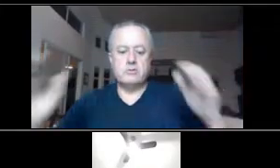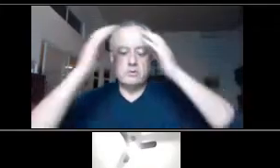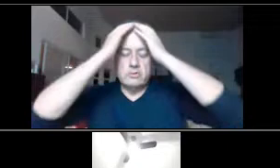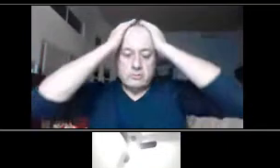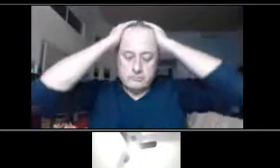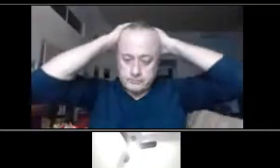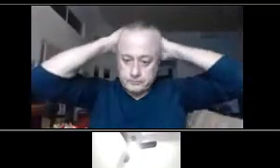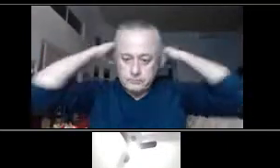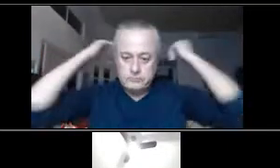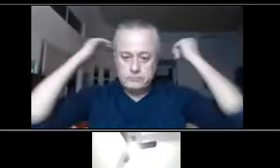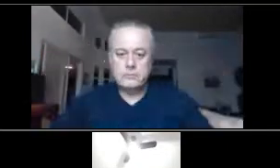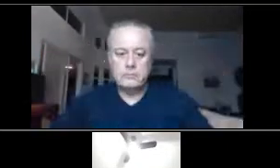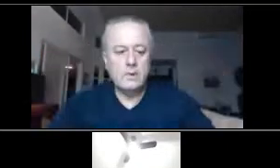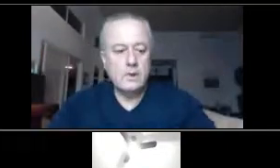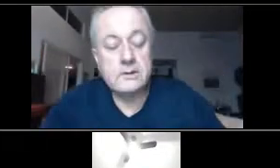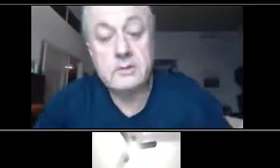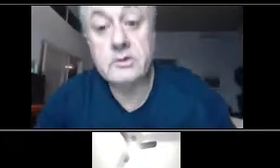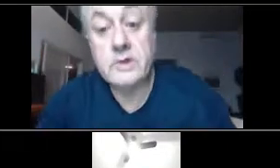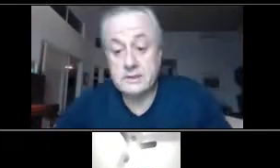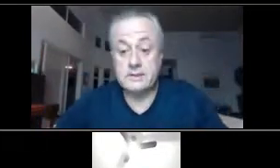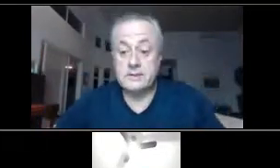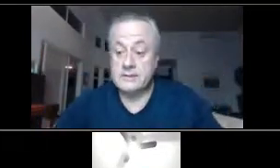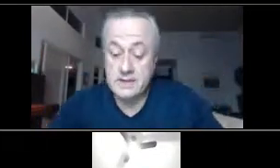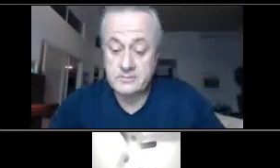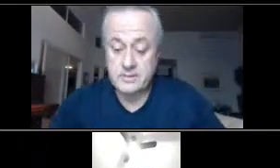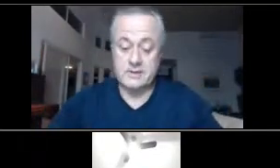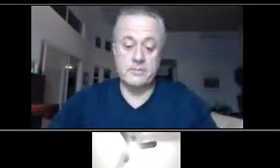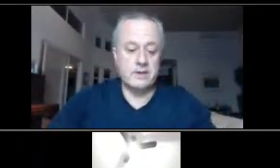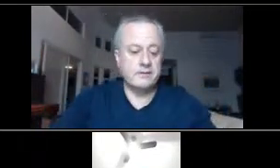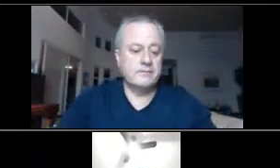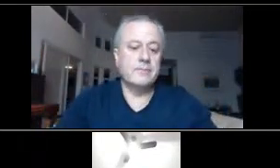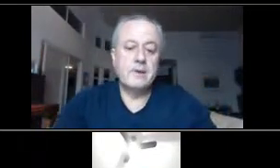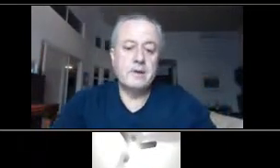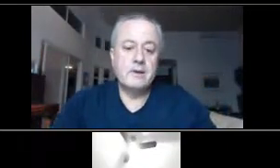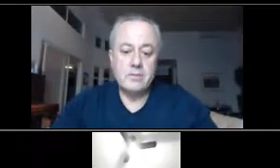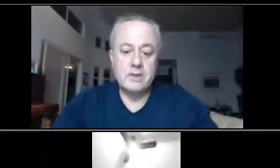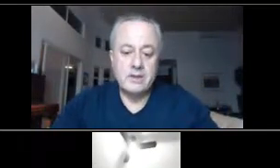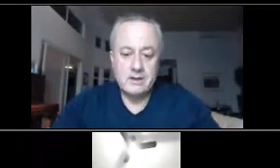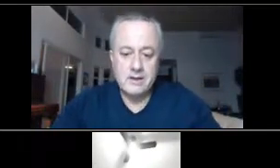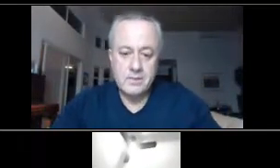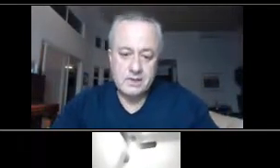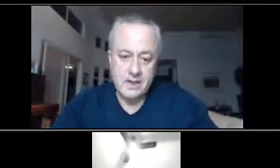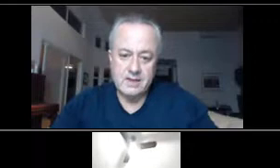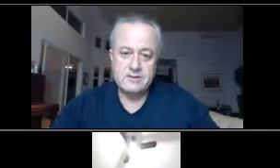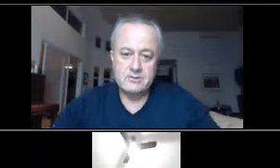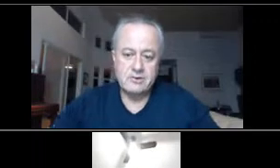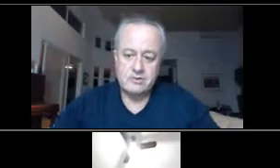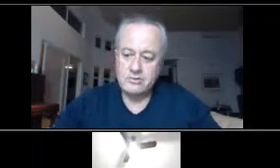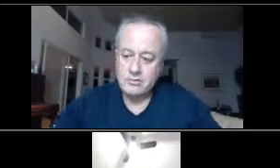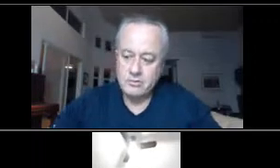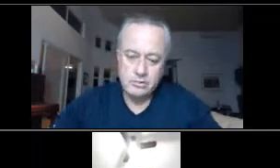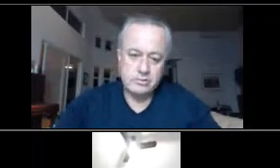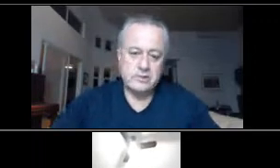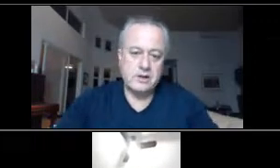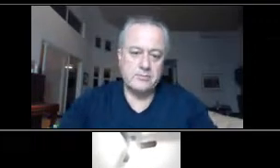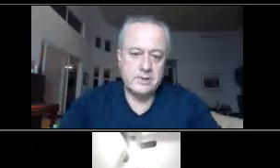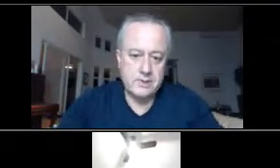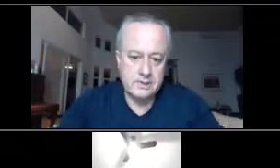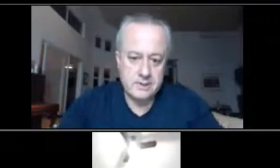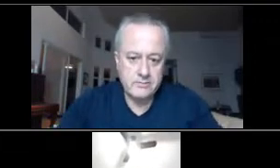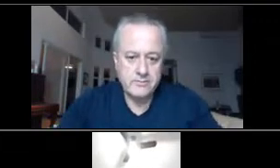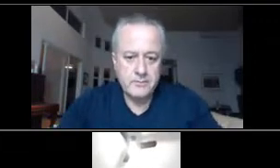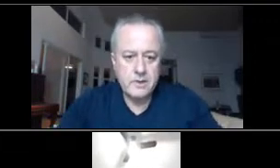Boa noite a todos. Estamos na sétima semana, bem na metade do nosso curso